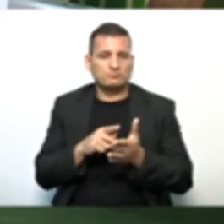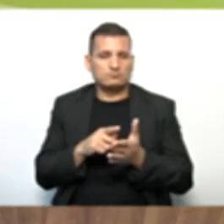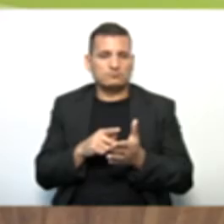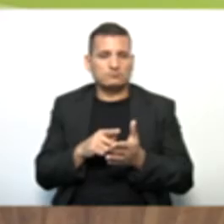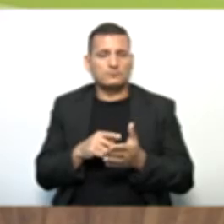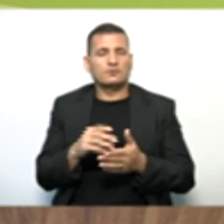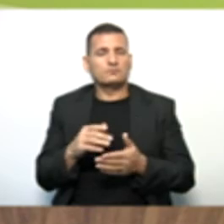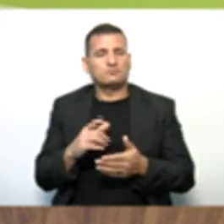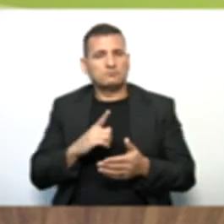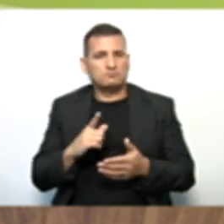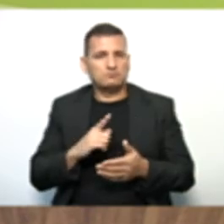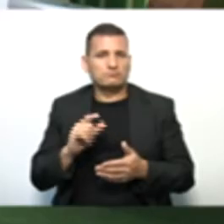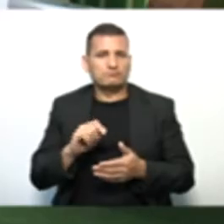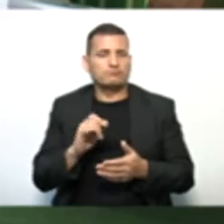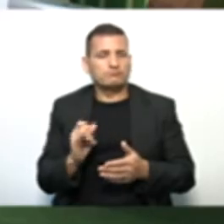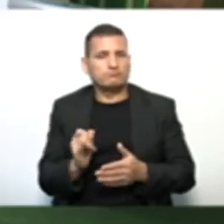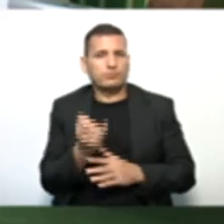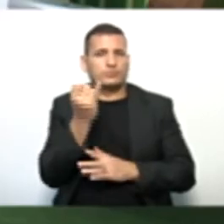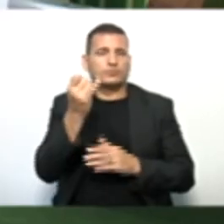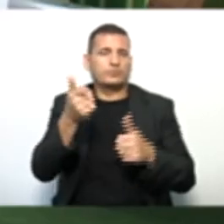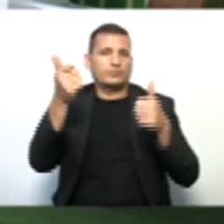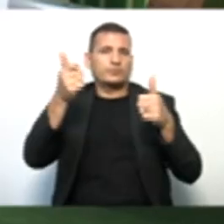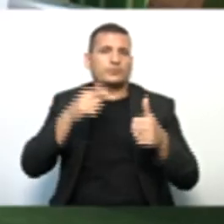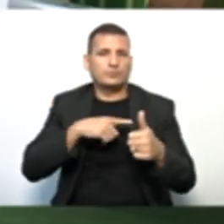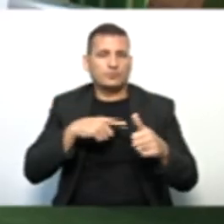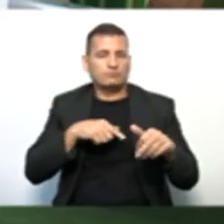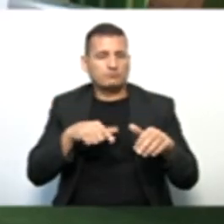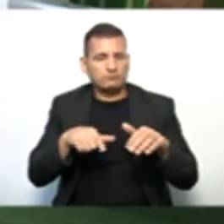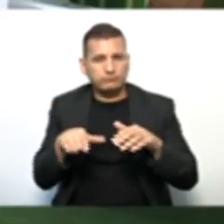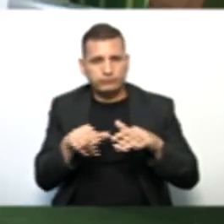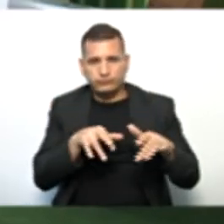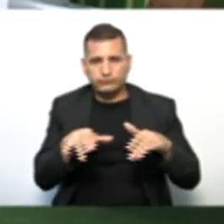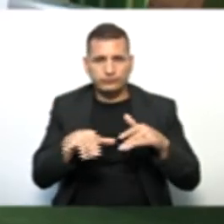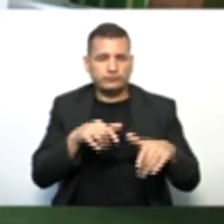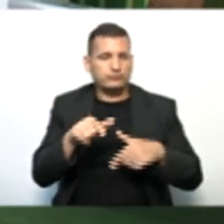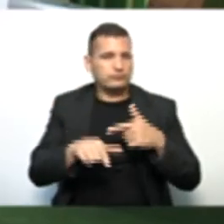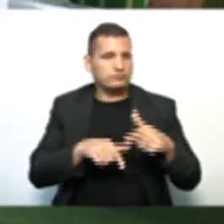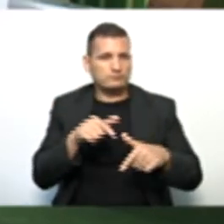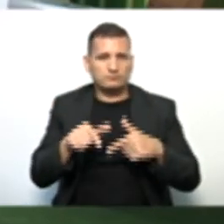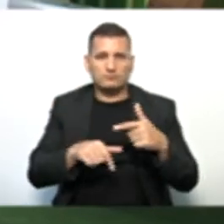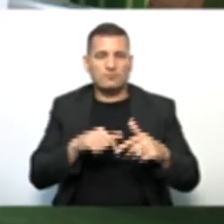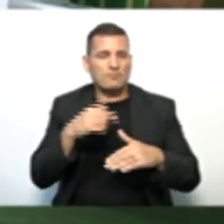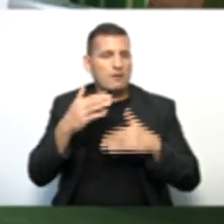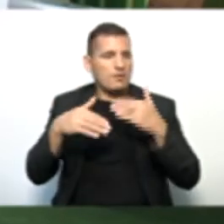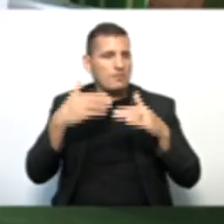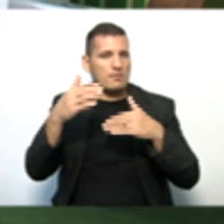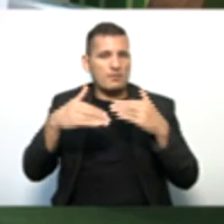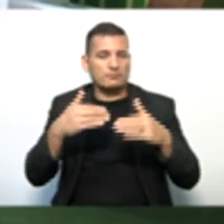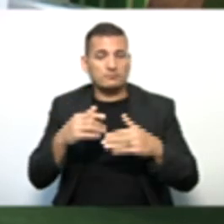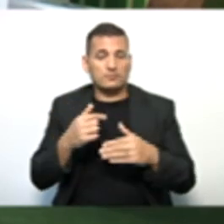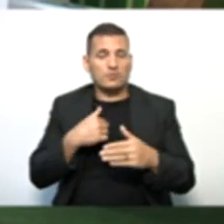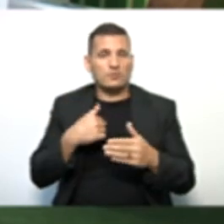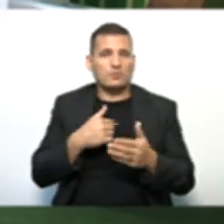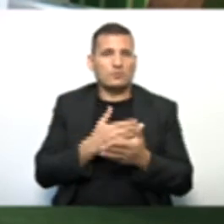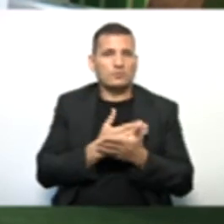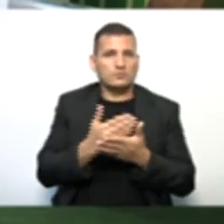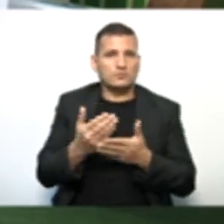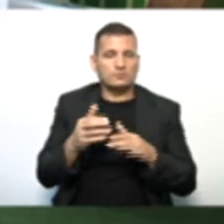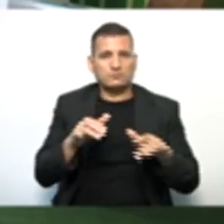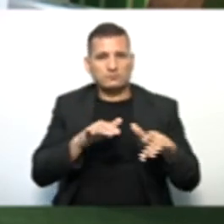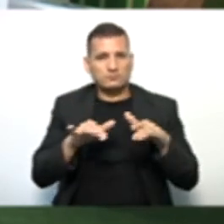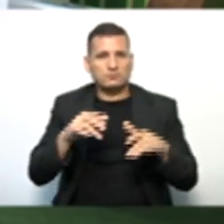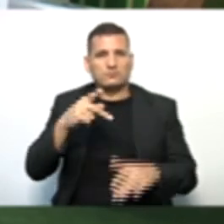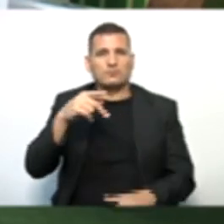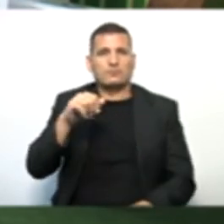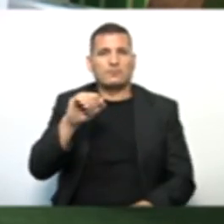muito em produtividade, Ganha né? muito, a produtividade Muita aumenta bastante. produtividade. Principalmente, eu comecei programando em